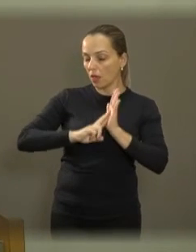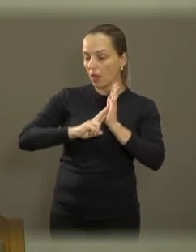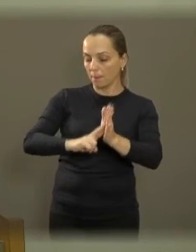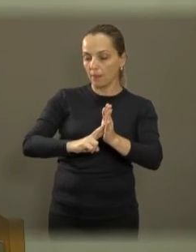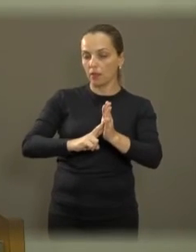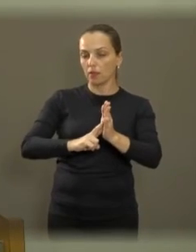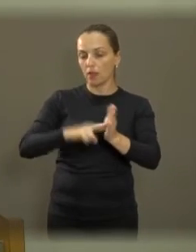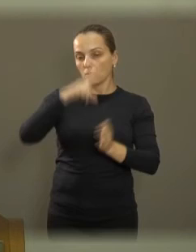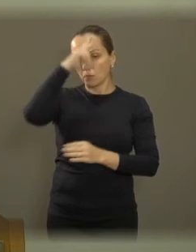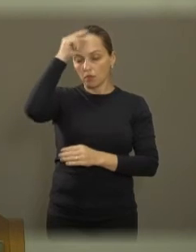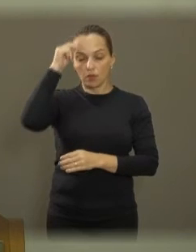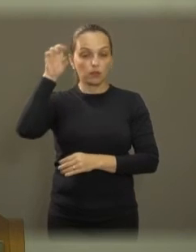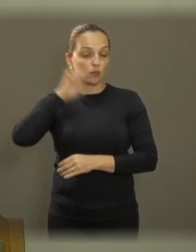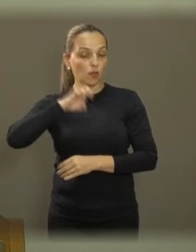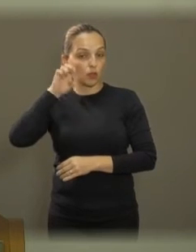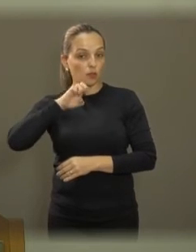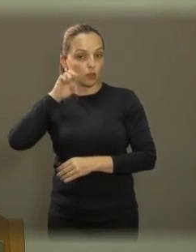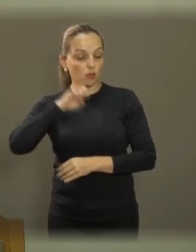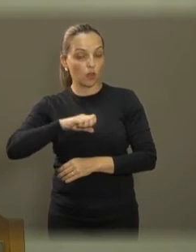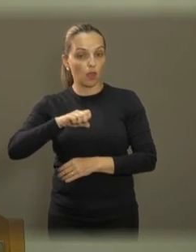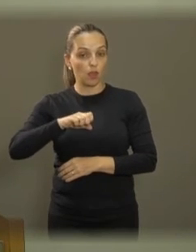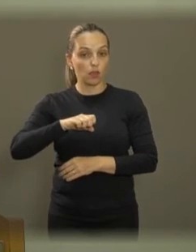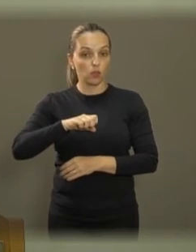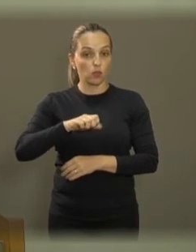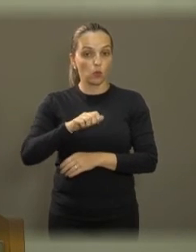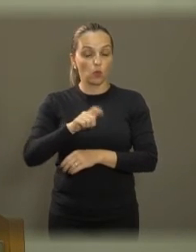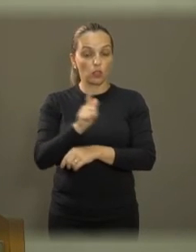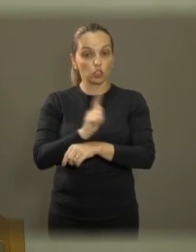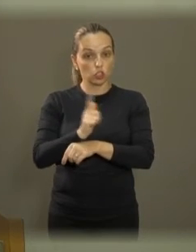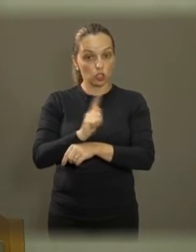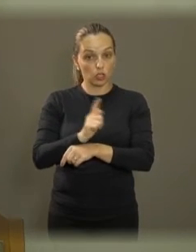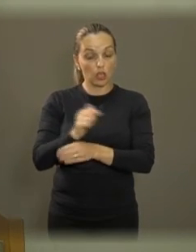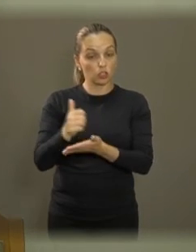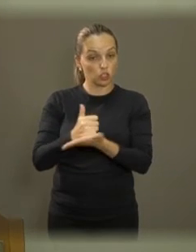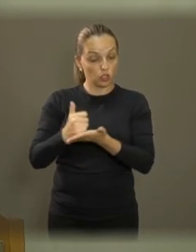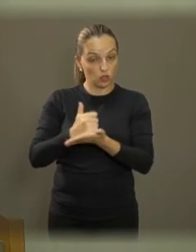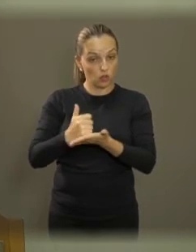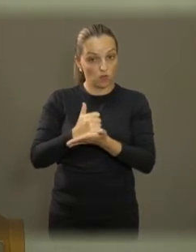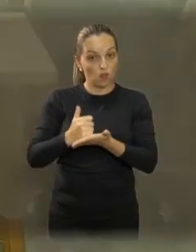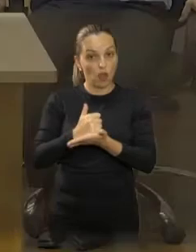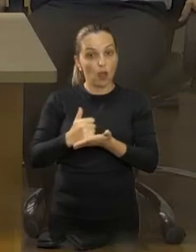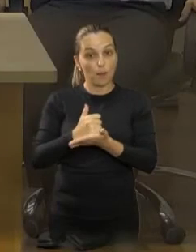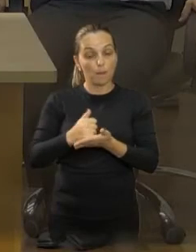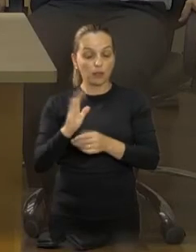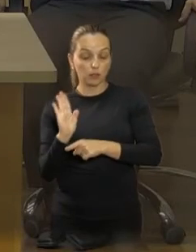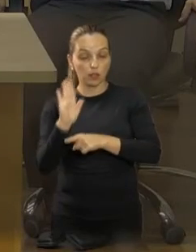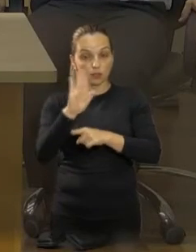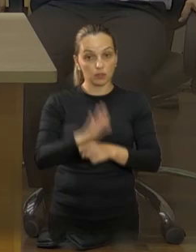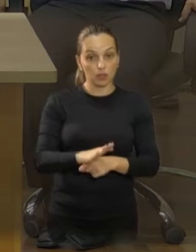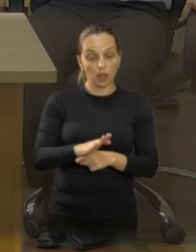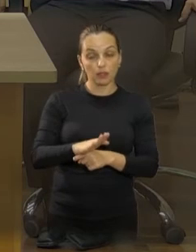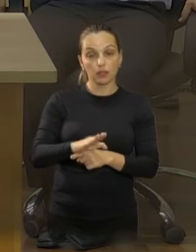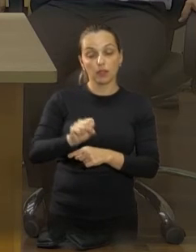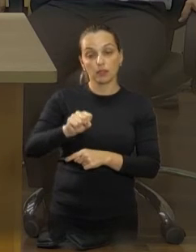Silva, a gerente de assistência farmacêutica, a farmacêutica Silvana Lee, muito obrigado pela presença.